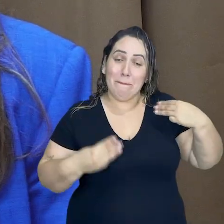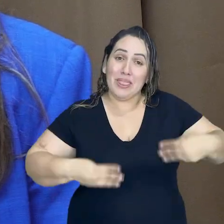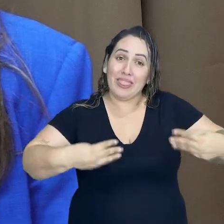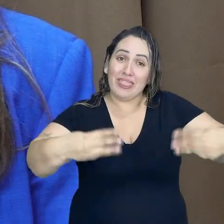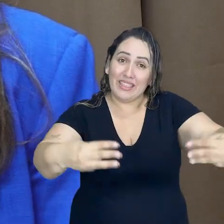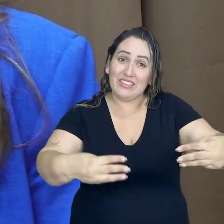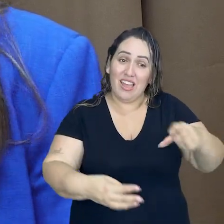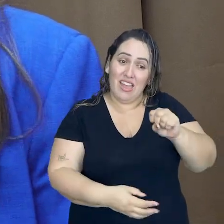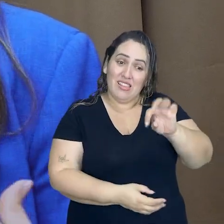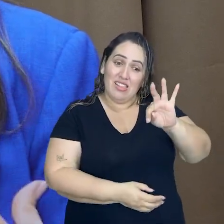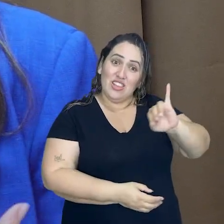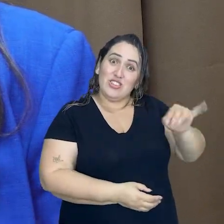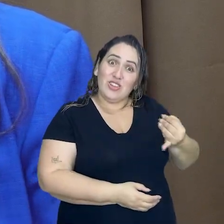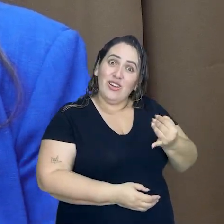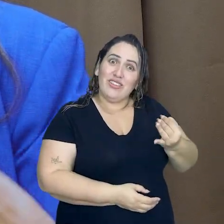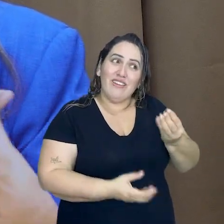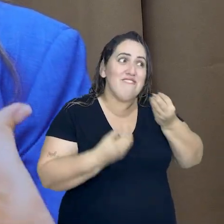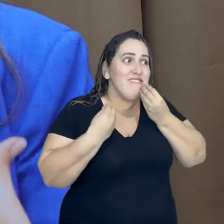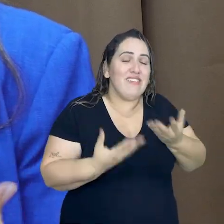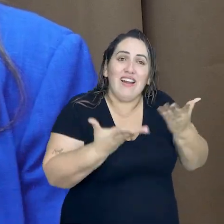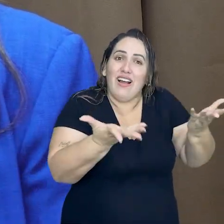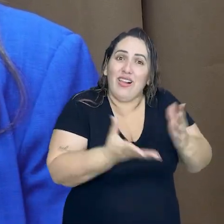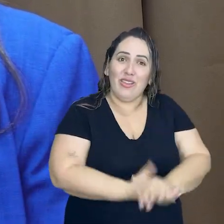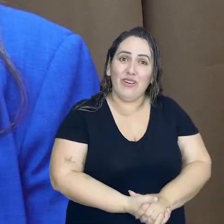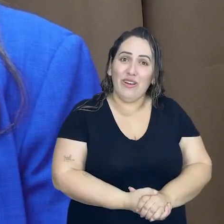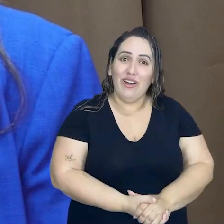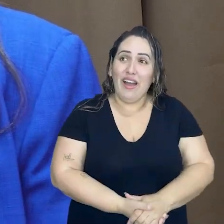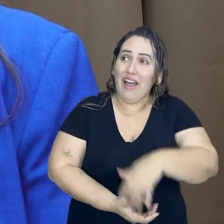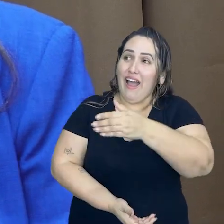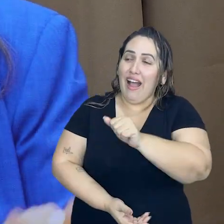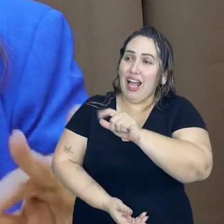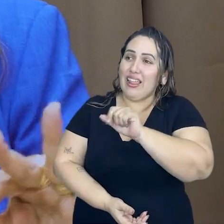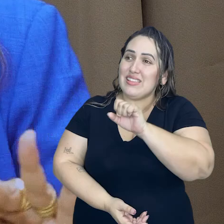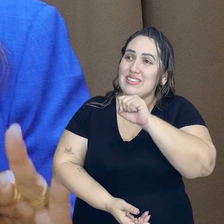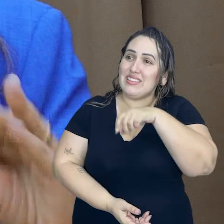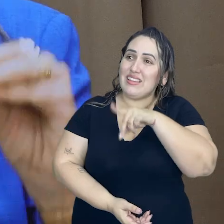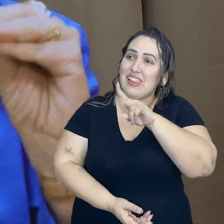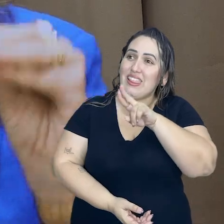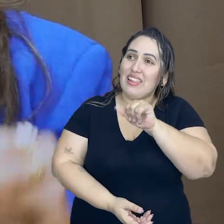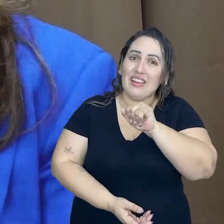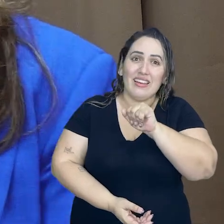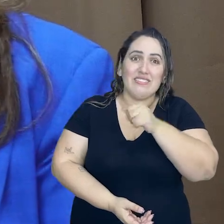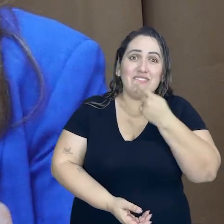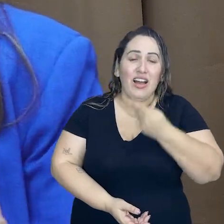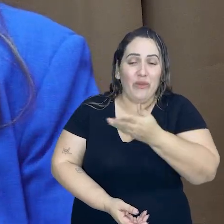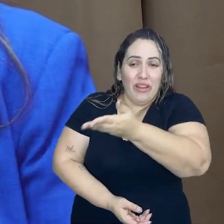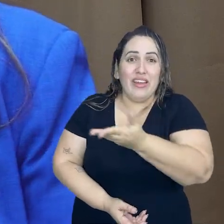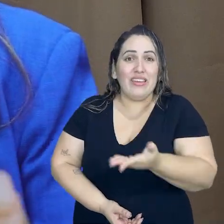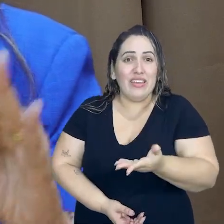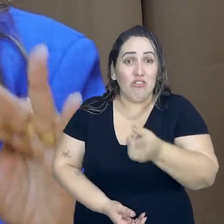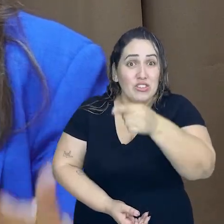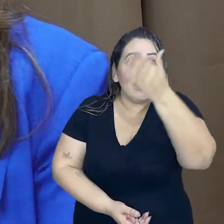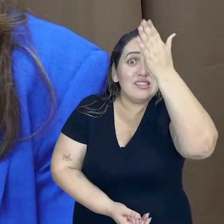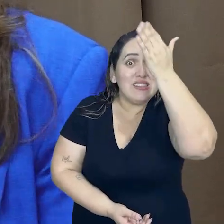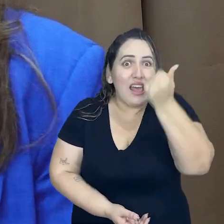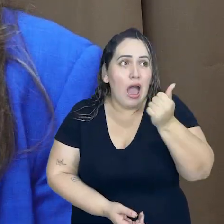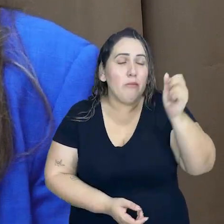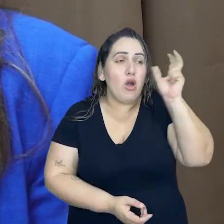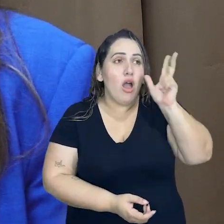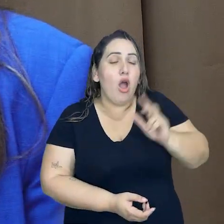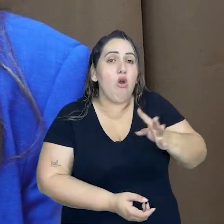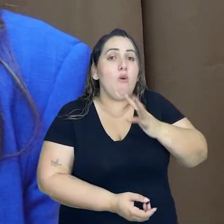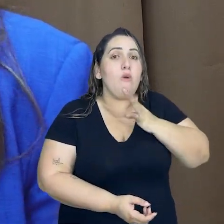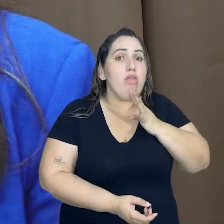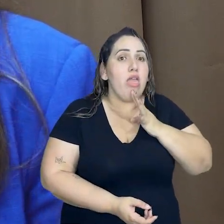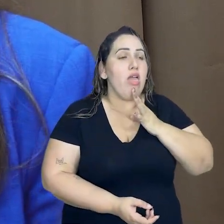de falar. Né? Você se empoderou, você está sabendo onde você está pisando. Não, porque o partido me prometeu, tem um dinheiro. Ela